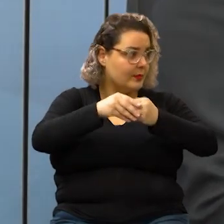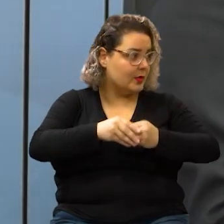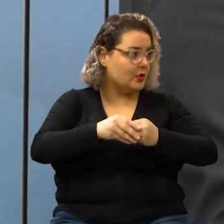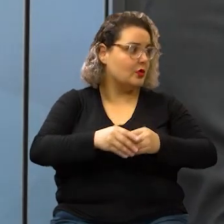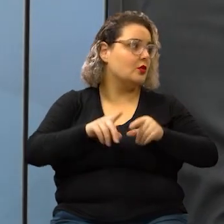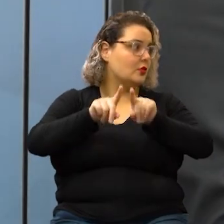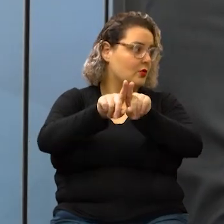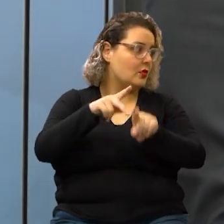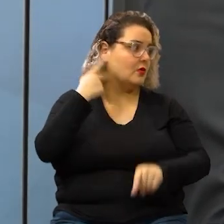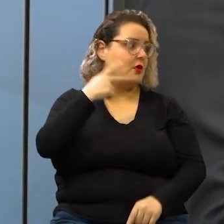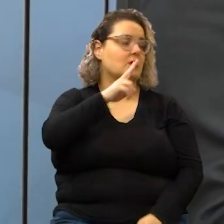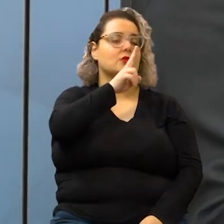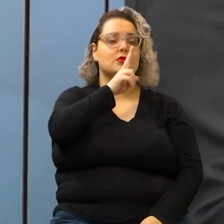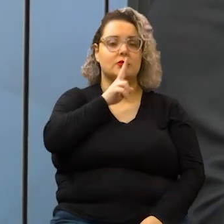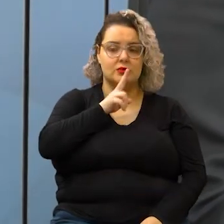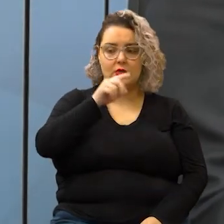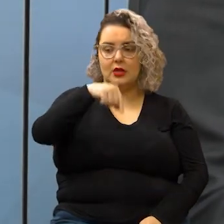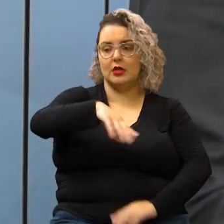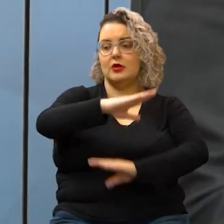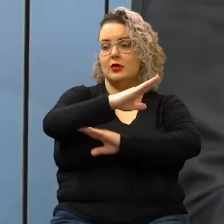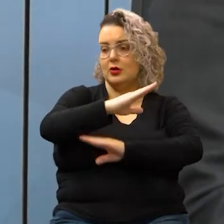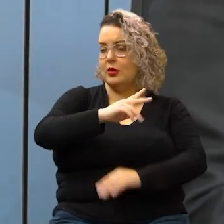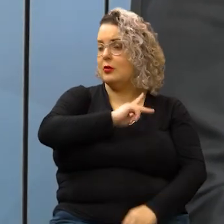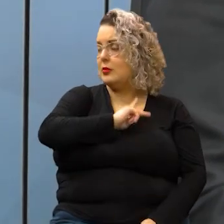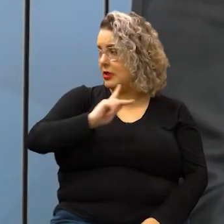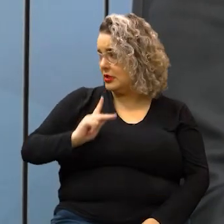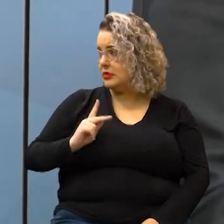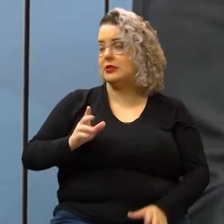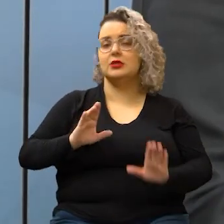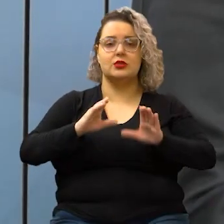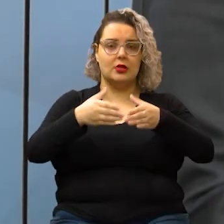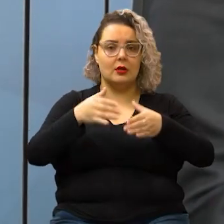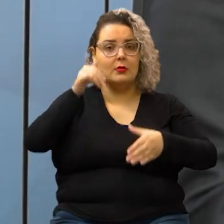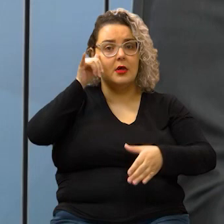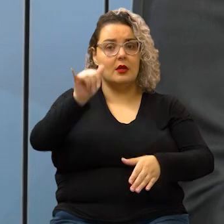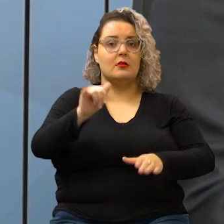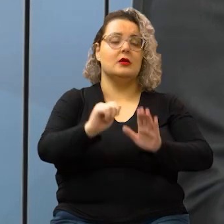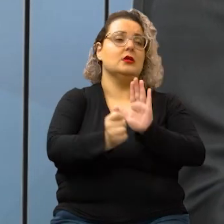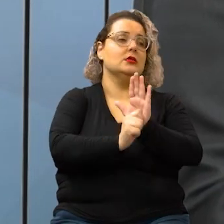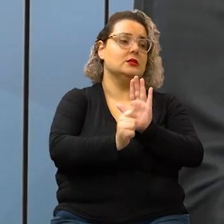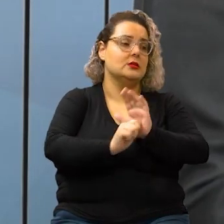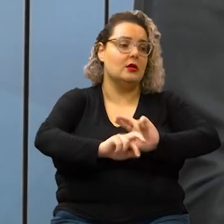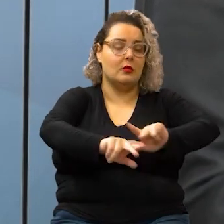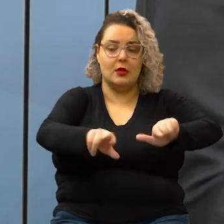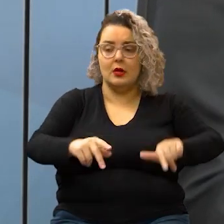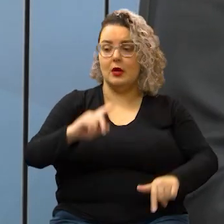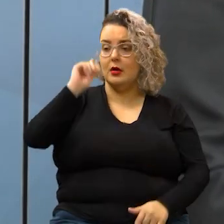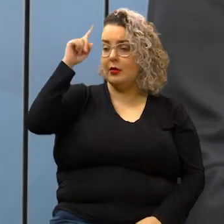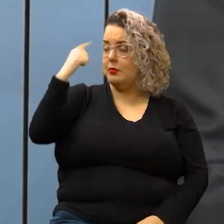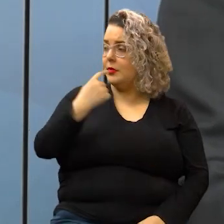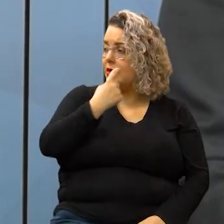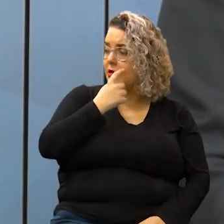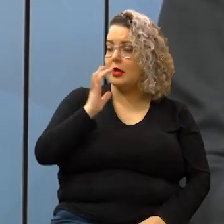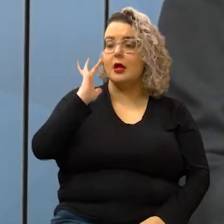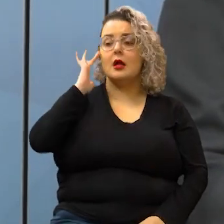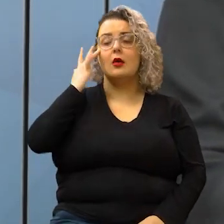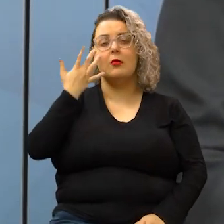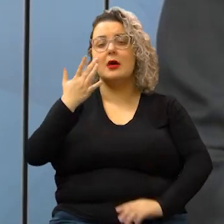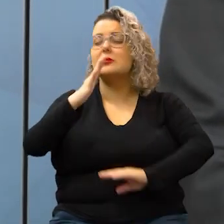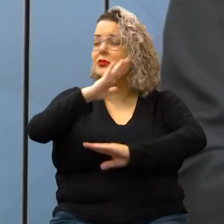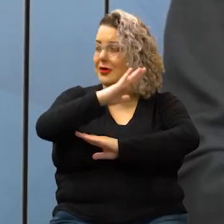companheiro vereador Nelson Oser, que na Câmara é presidente da Comissão de Prevenção às Drogas. Mirna, eu acho que a Câmara, um